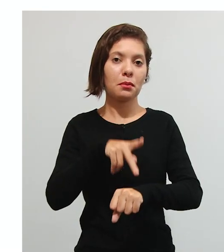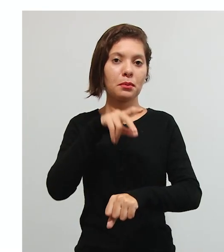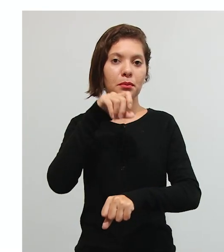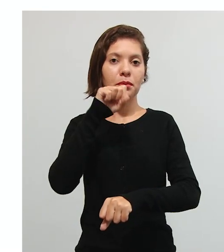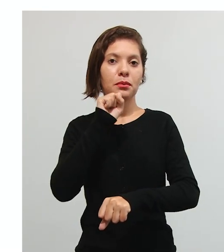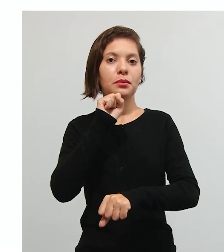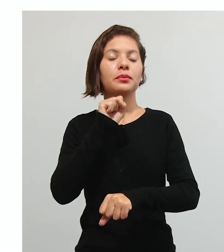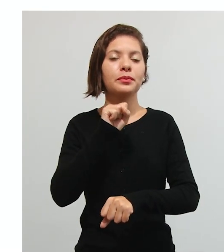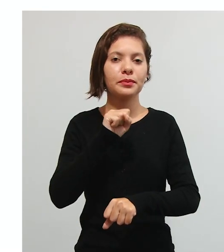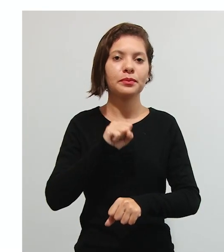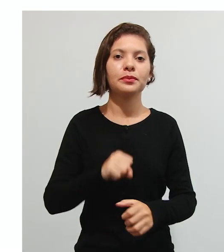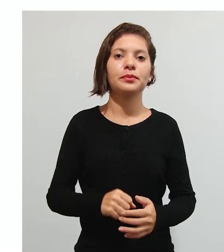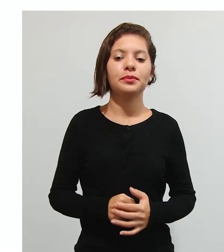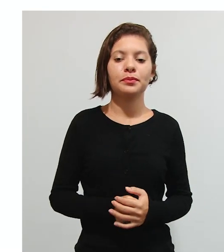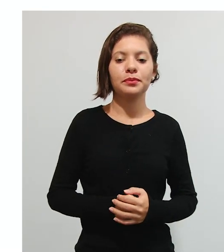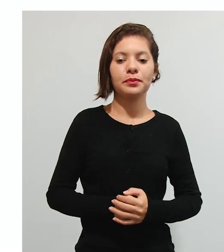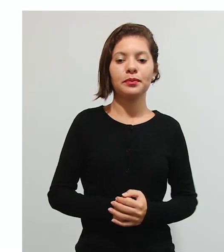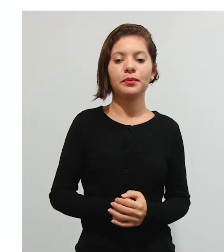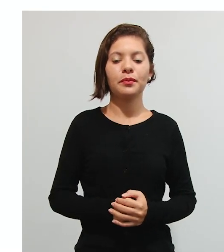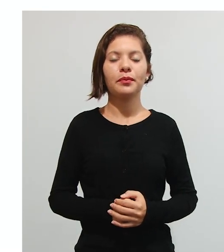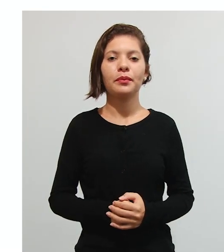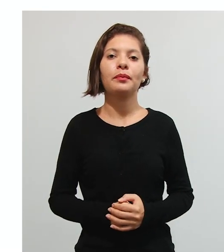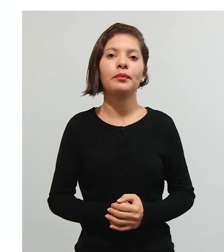a pós-graduação, vai ter